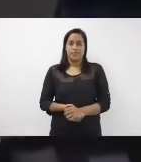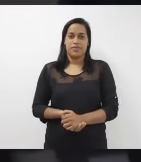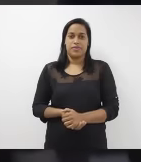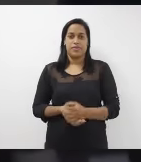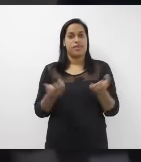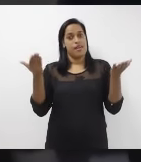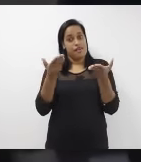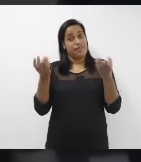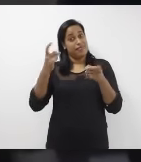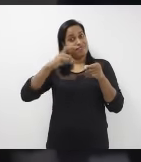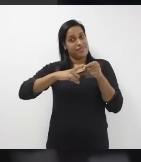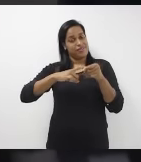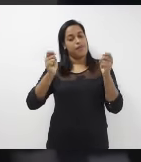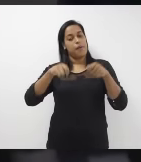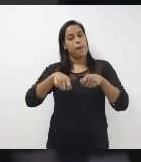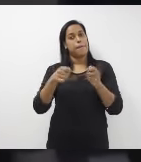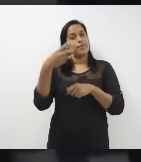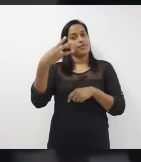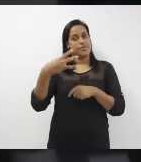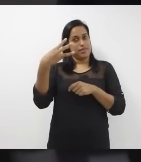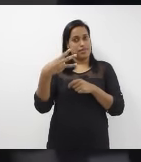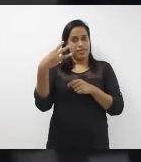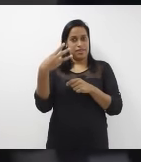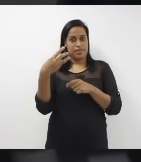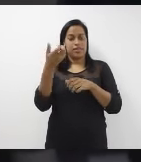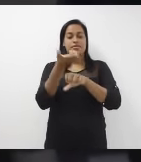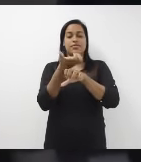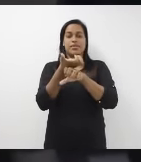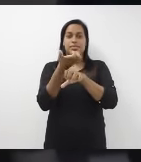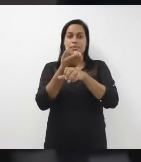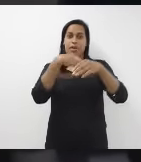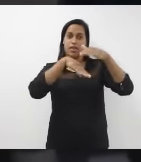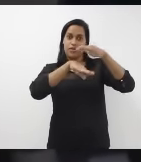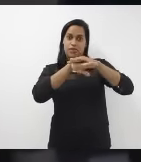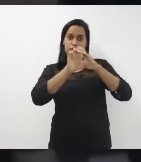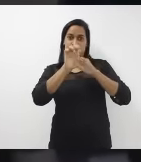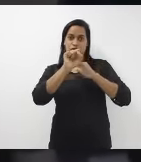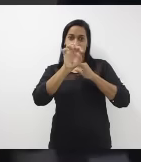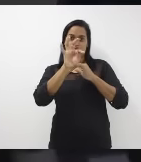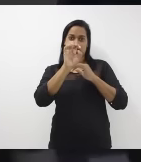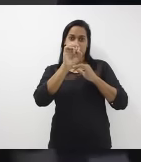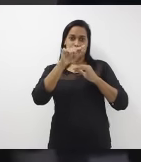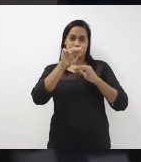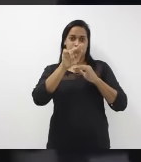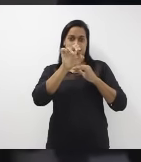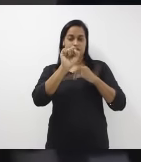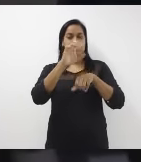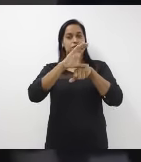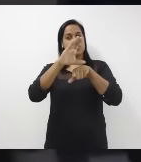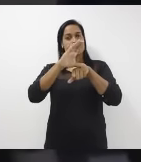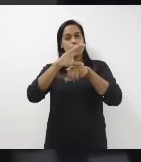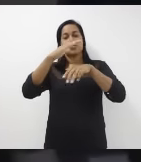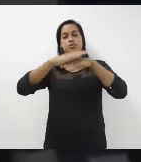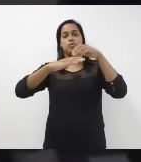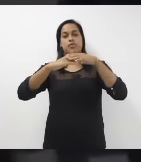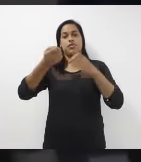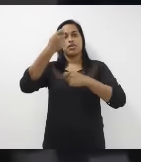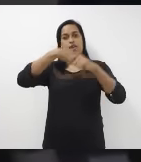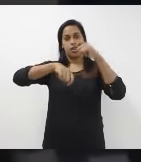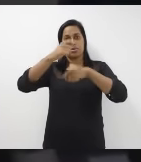Estamos de volta, agora com a competência 3 da disciplina de estoques do curso técnico em administração.